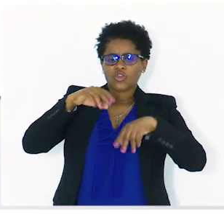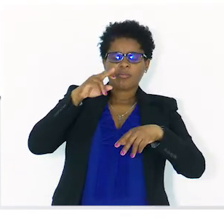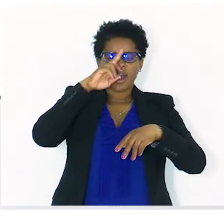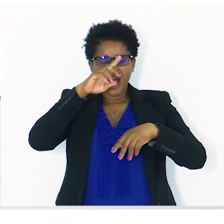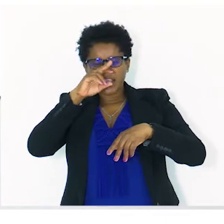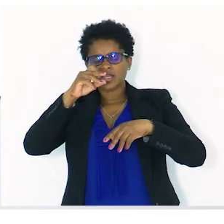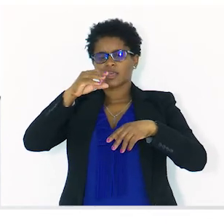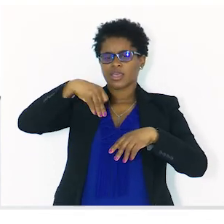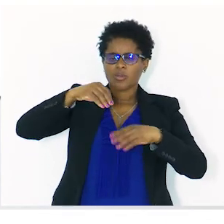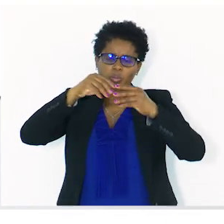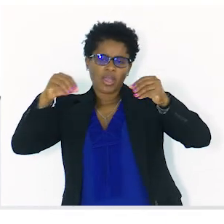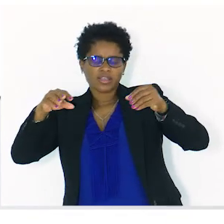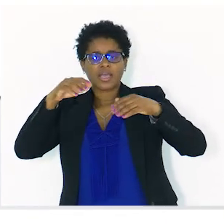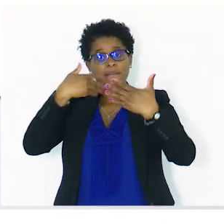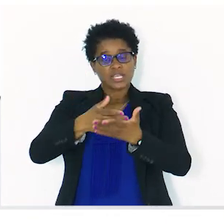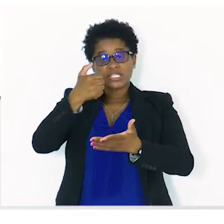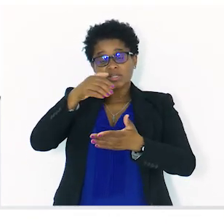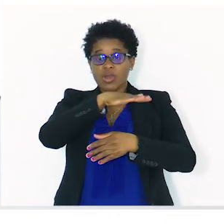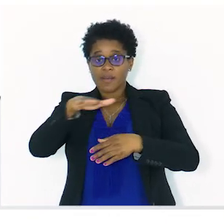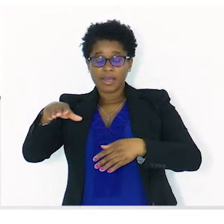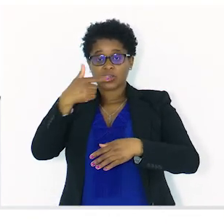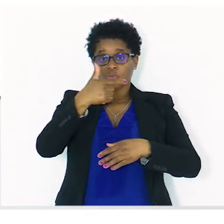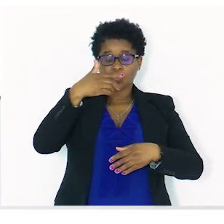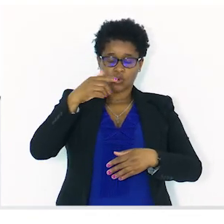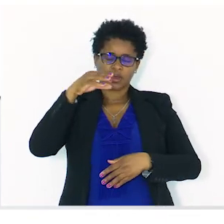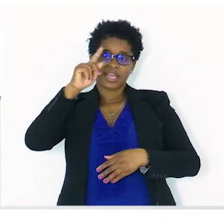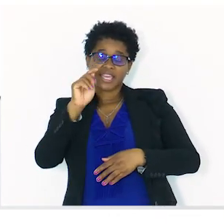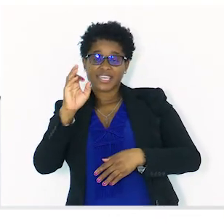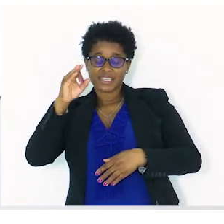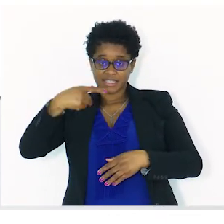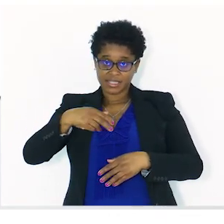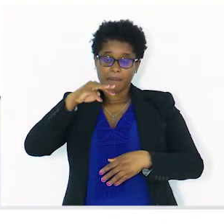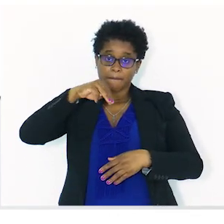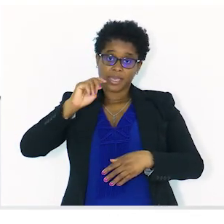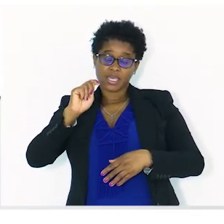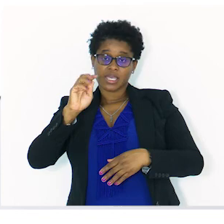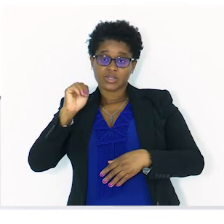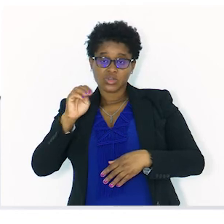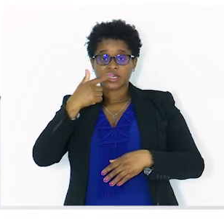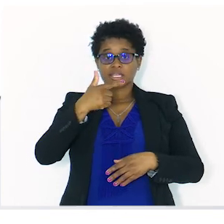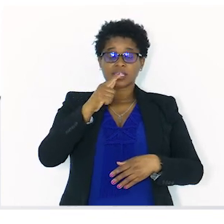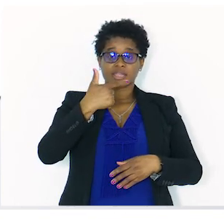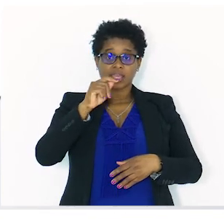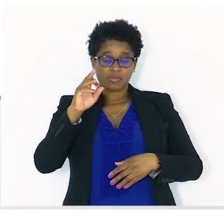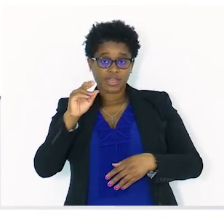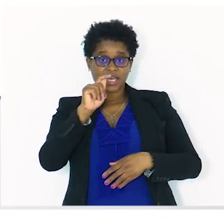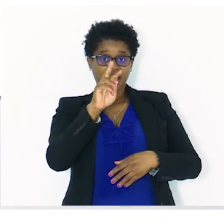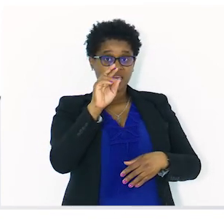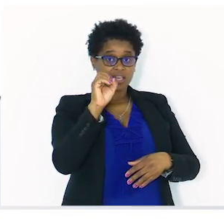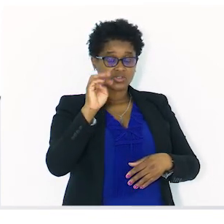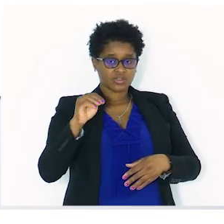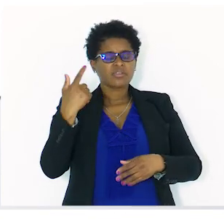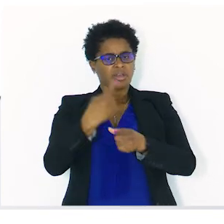e apresenta 5 camadas: troposfera, estratosfera, mesosfera, termosfera e exosfera, com